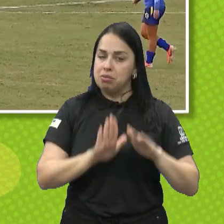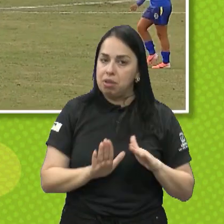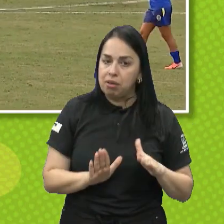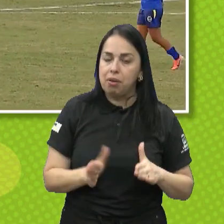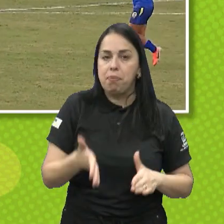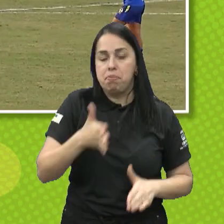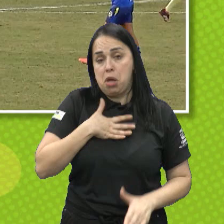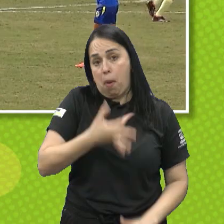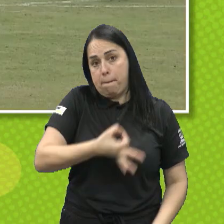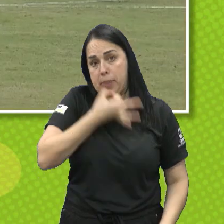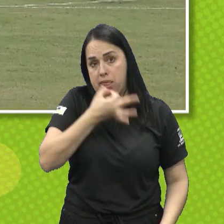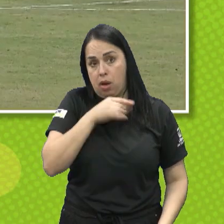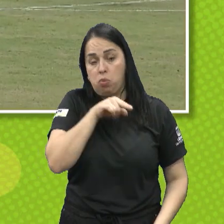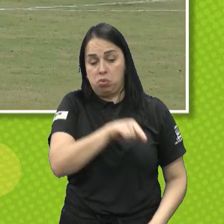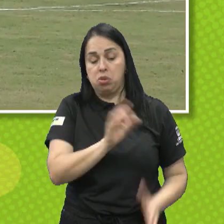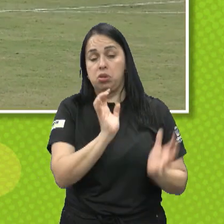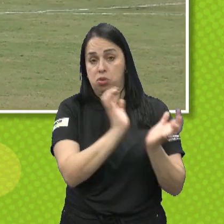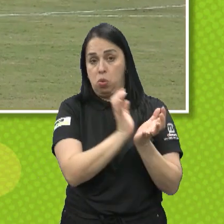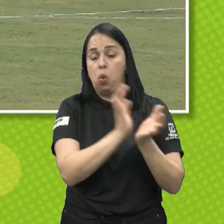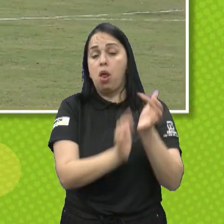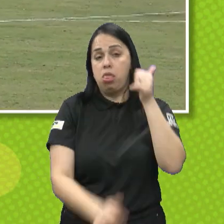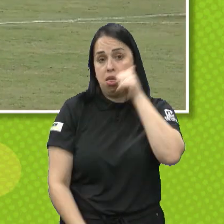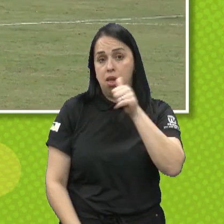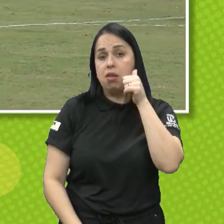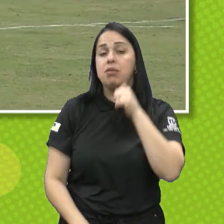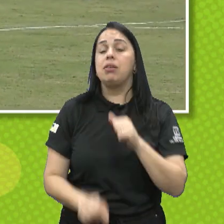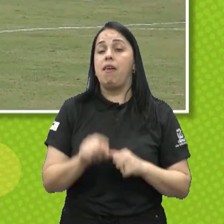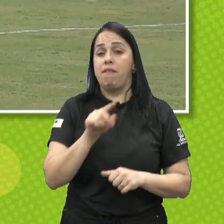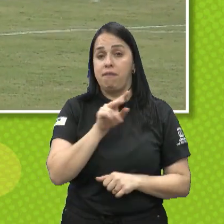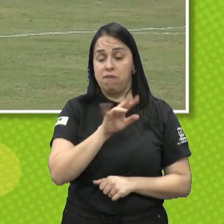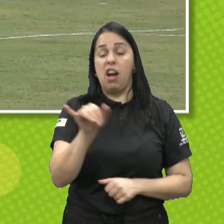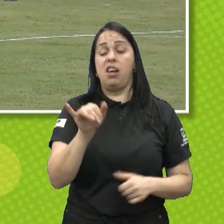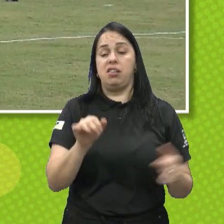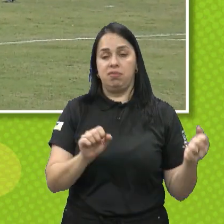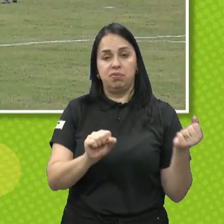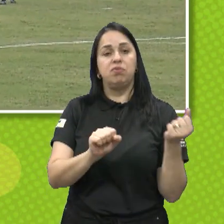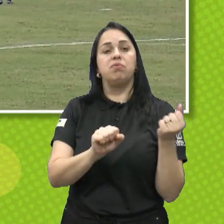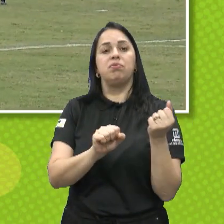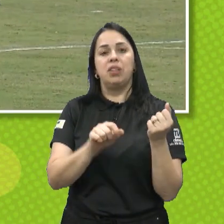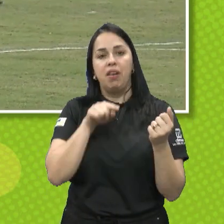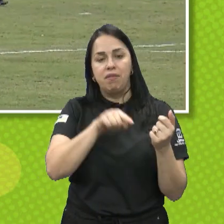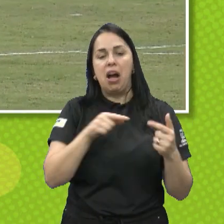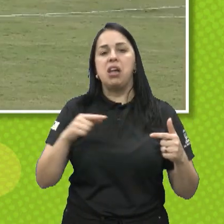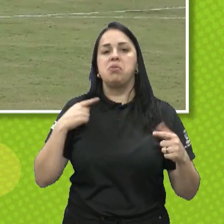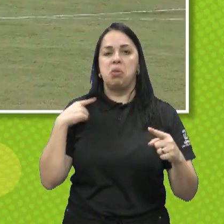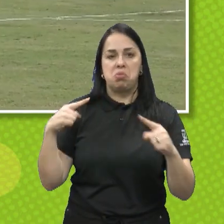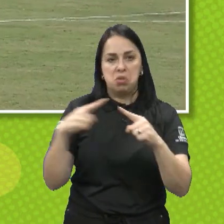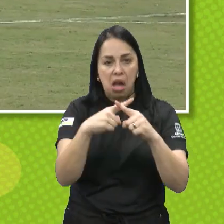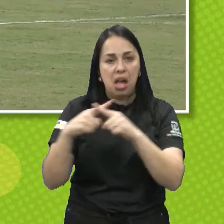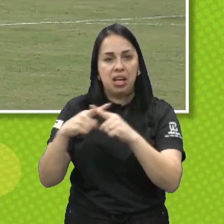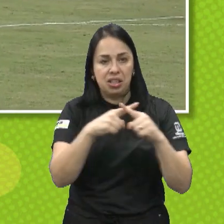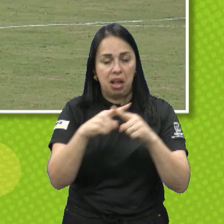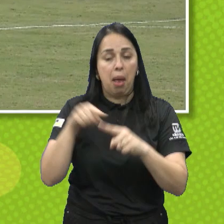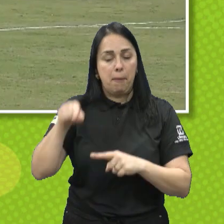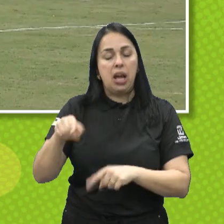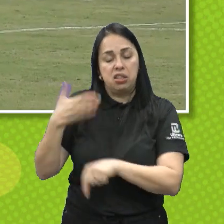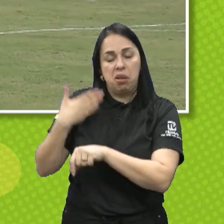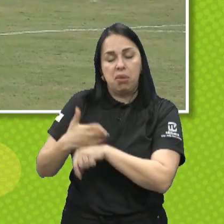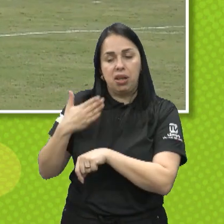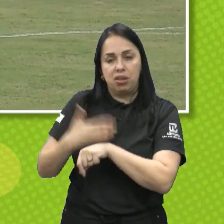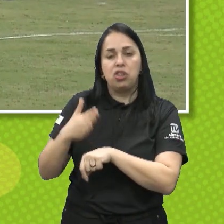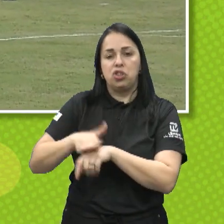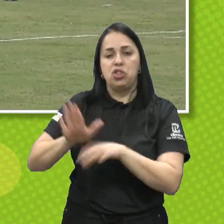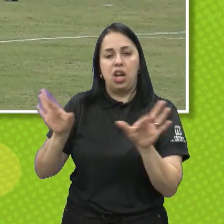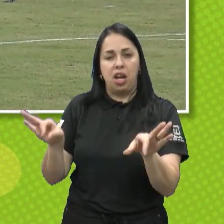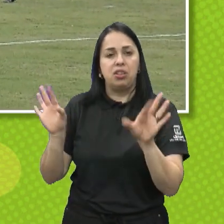as meninas do Atlético Piauiense devem trazer dificuldades para as meninas do São José, mas o São José está bem treinado também com a Dilson